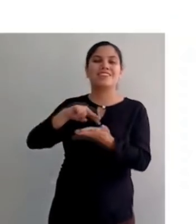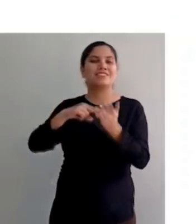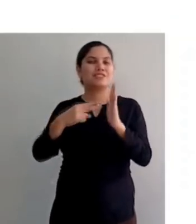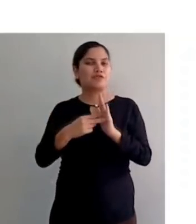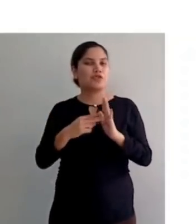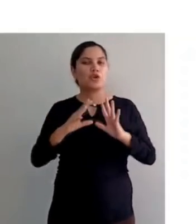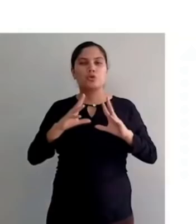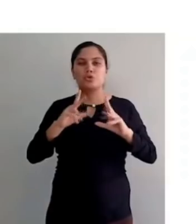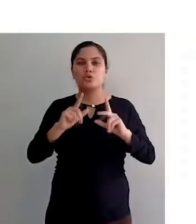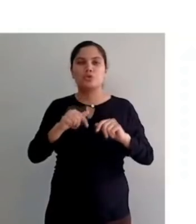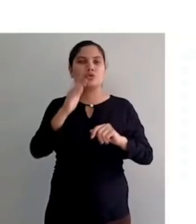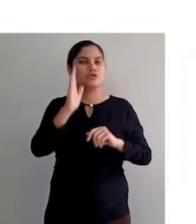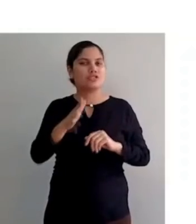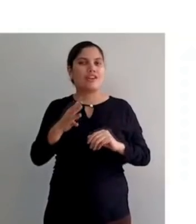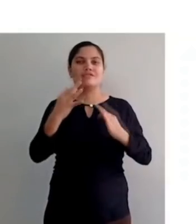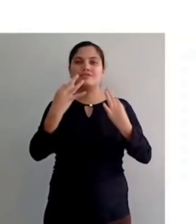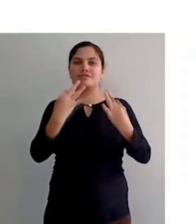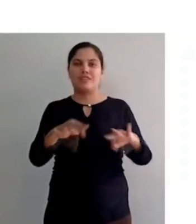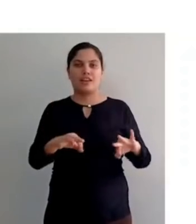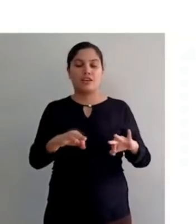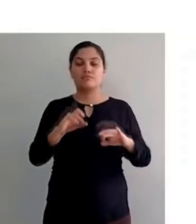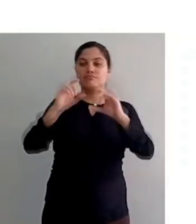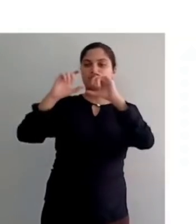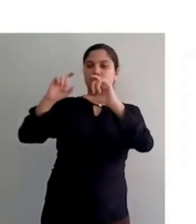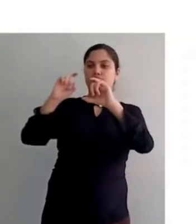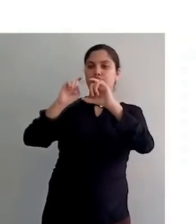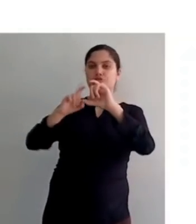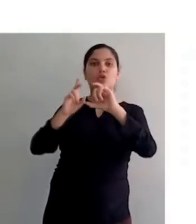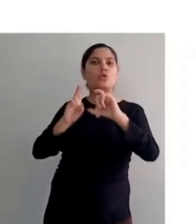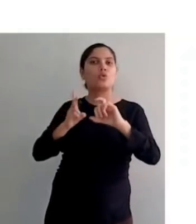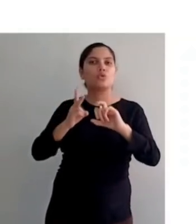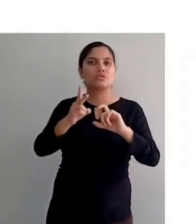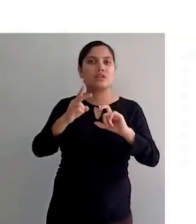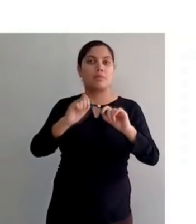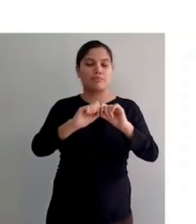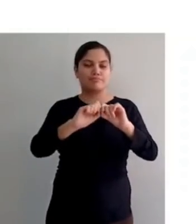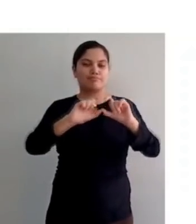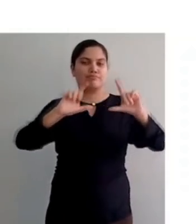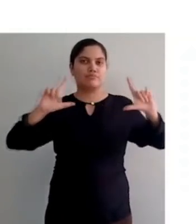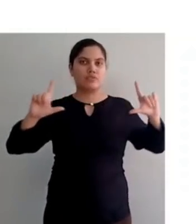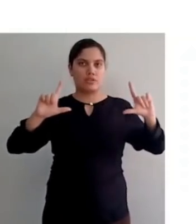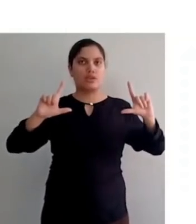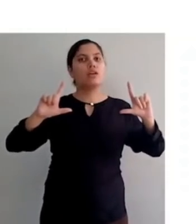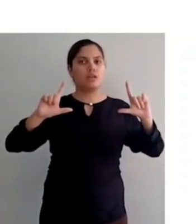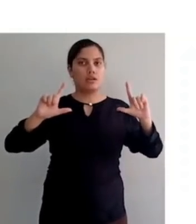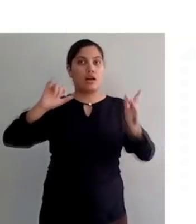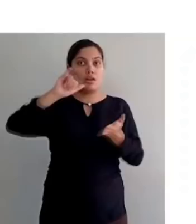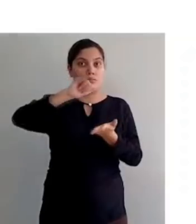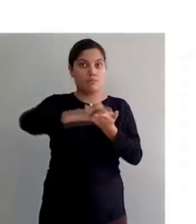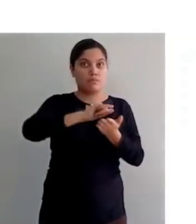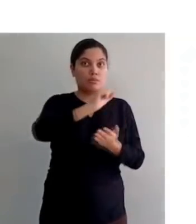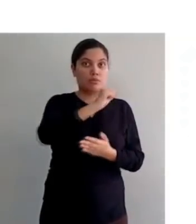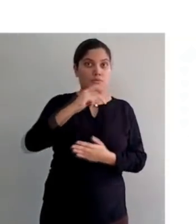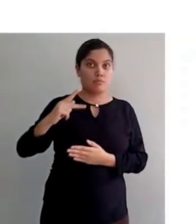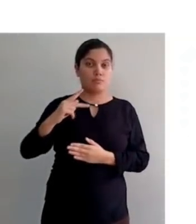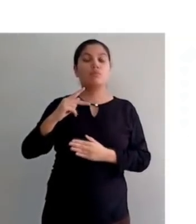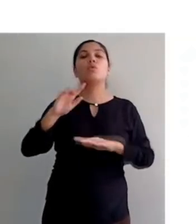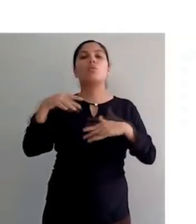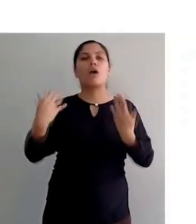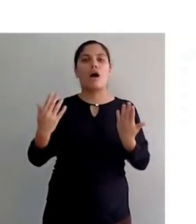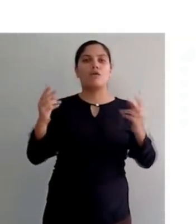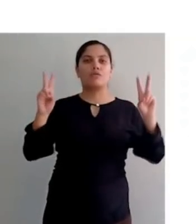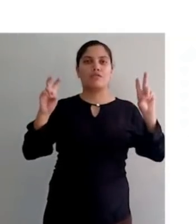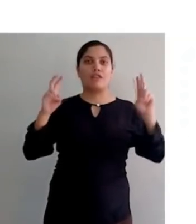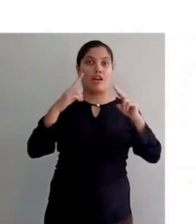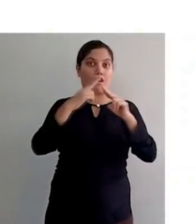o aplicativo Caixa Tem, tá beleza? Para os que estão em análise pela segunda vez, resta aguardar o fim dessa análise que deve